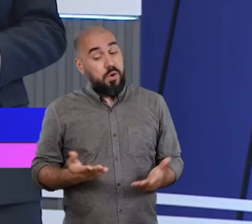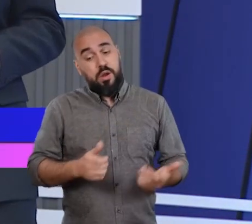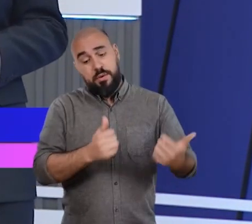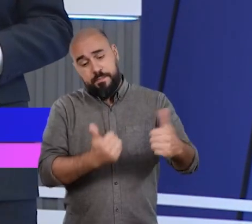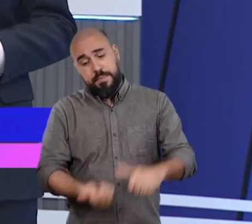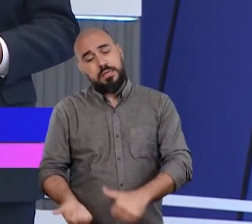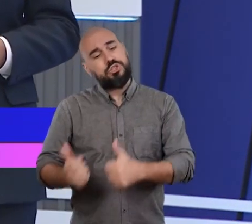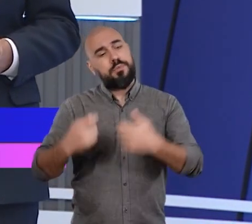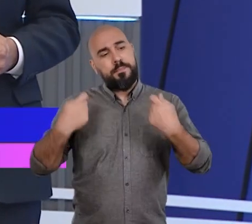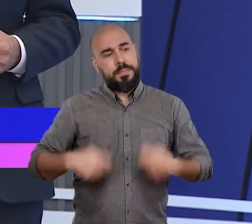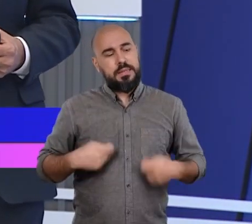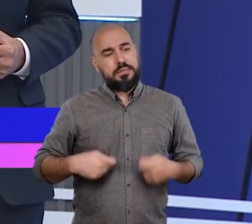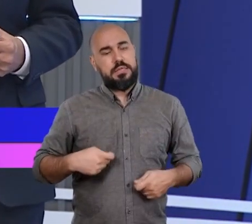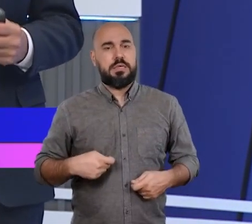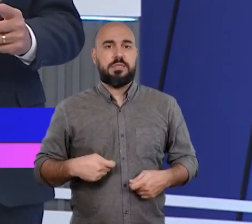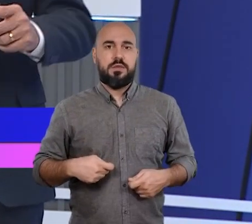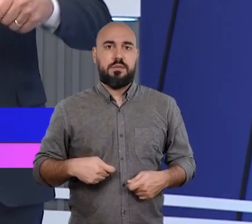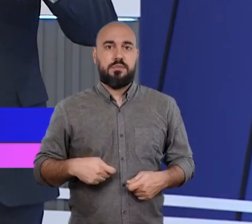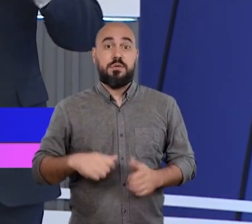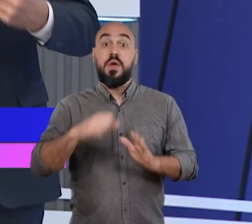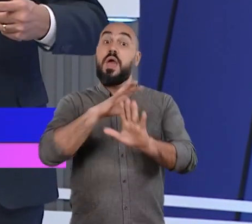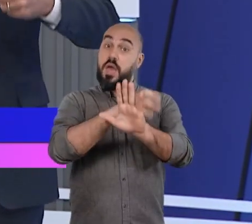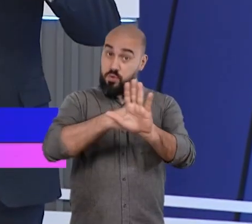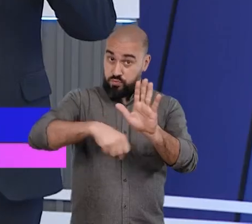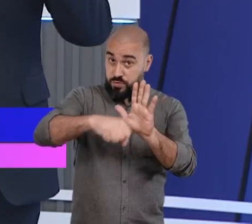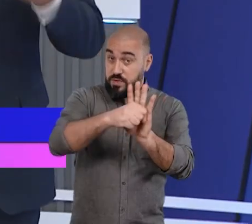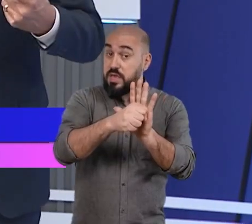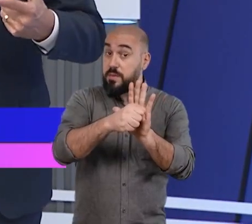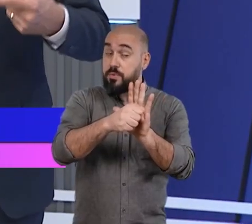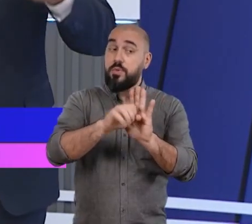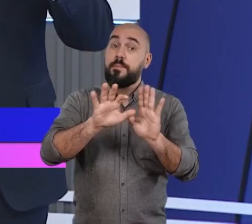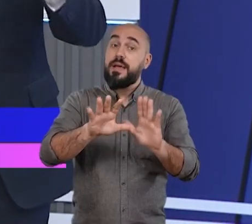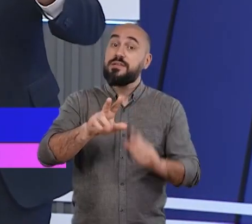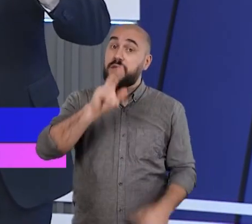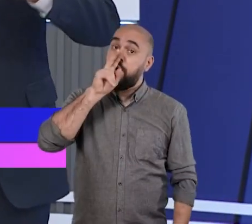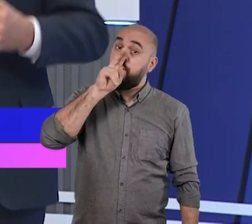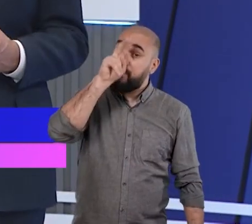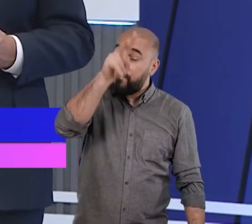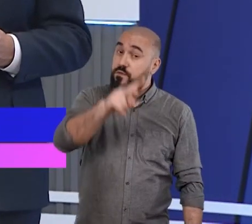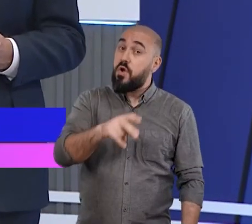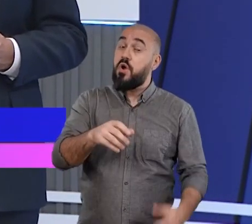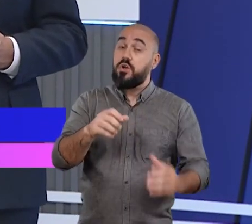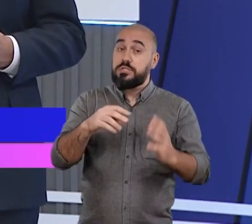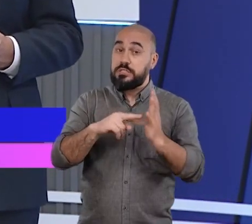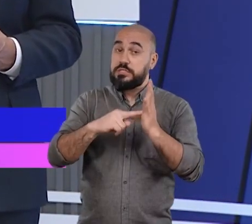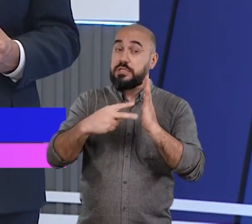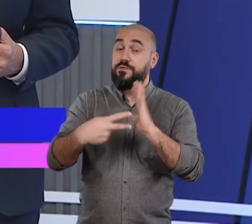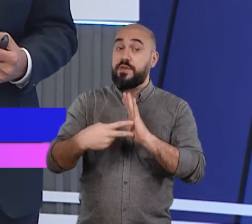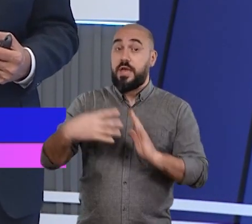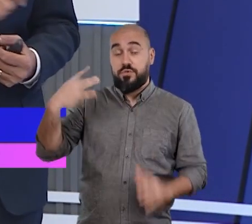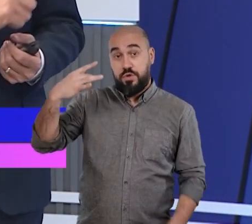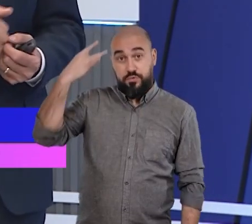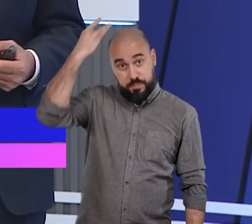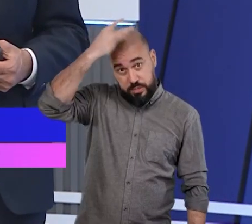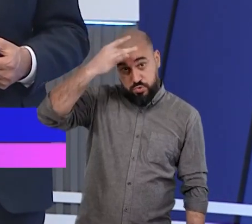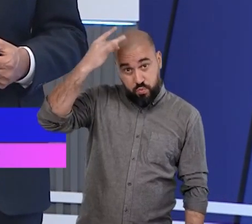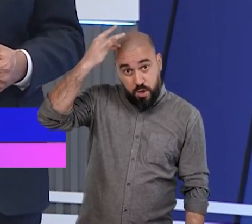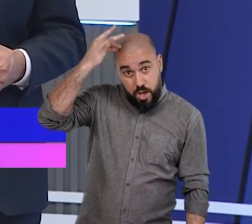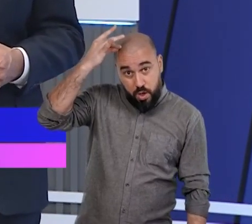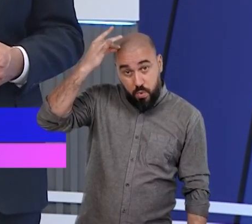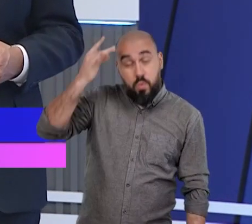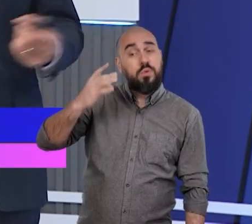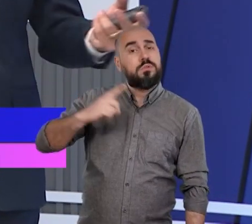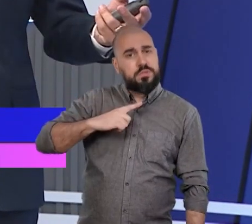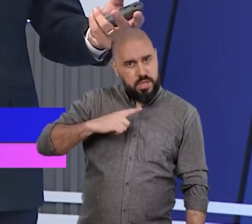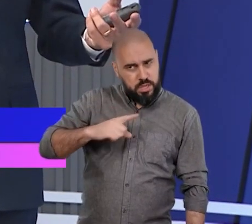simbolismo, mas esse simbolismo tem uma forte representação espiritual, tem um profundo